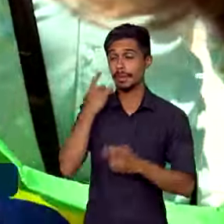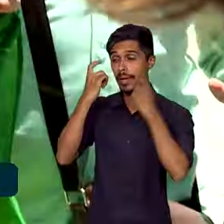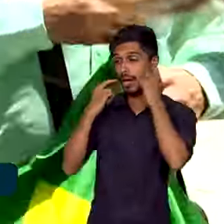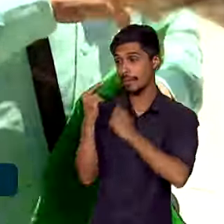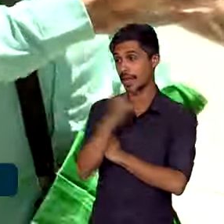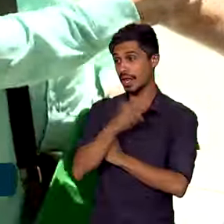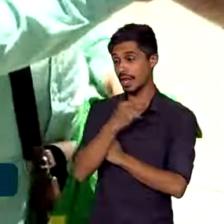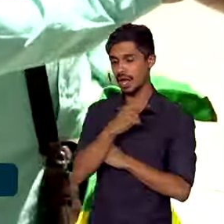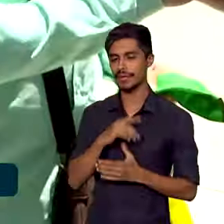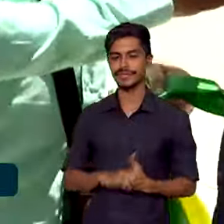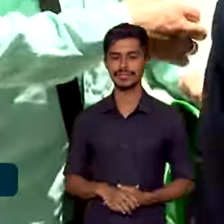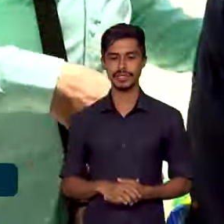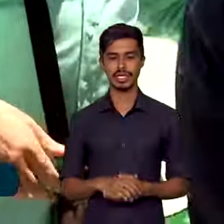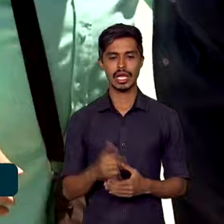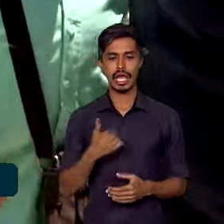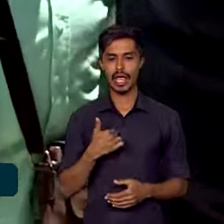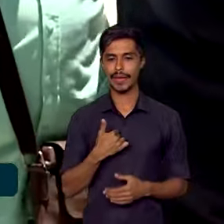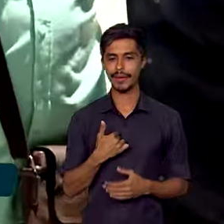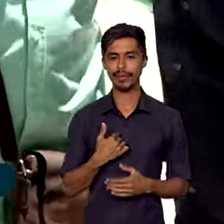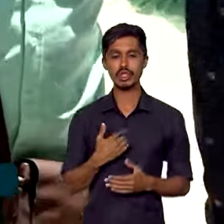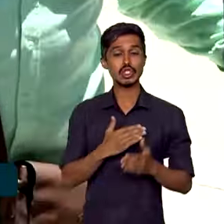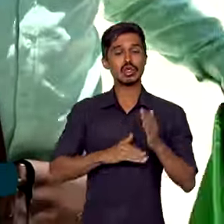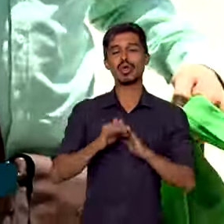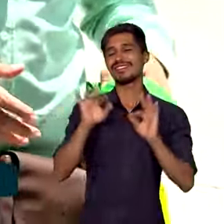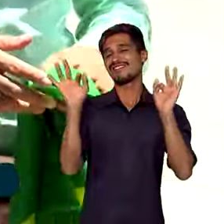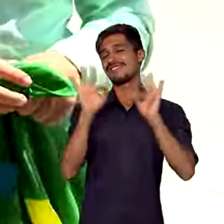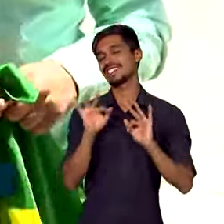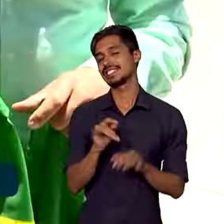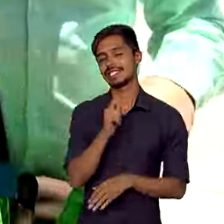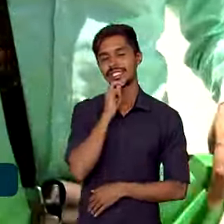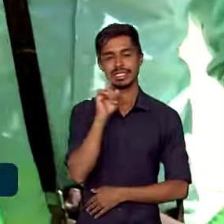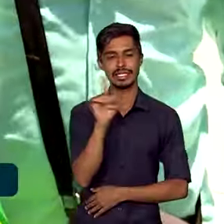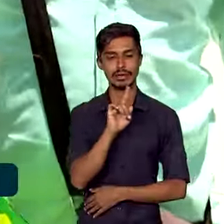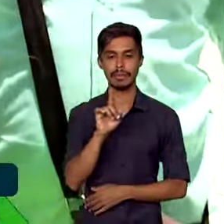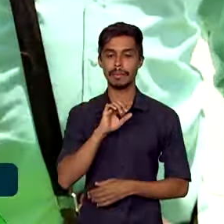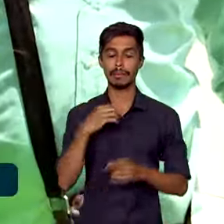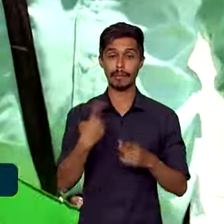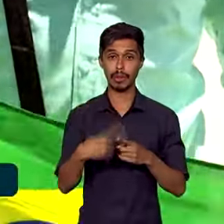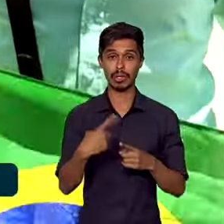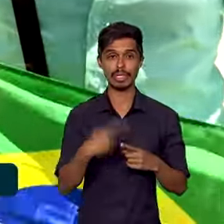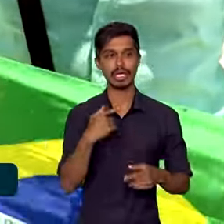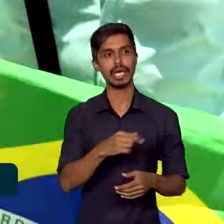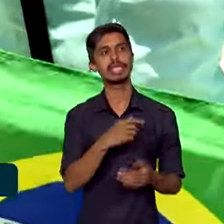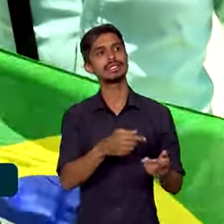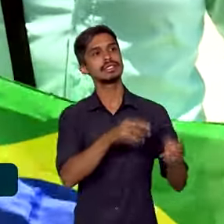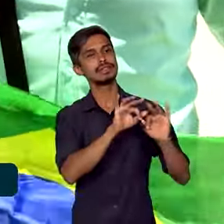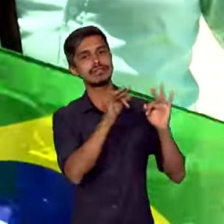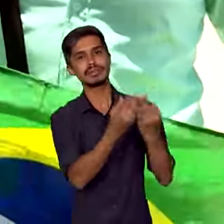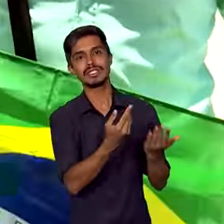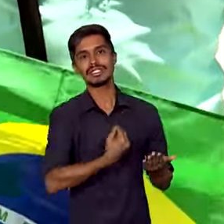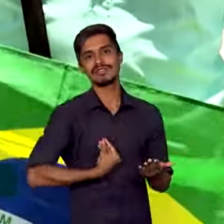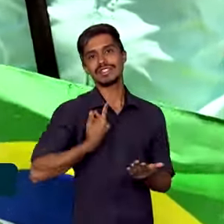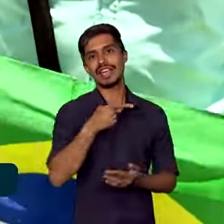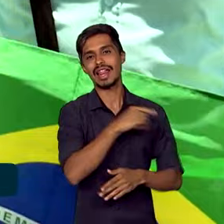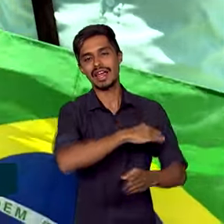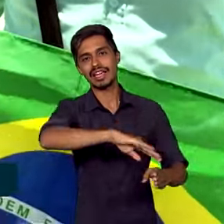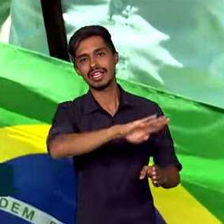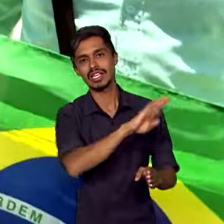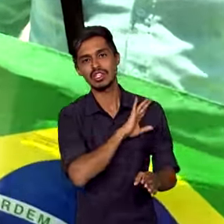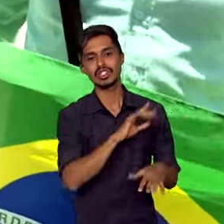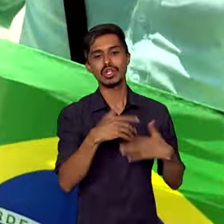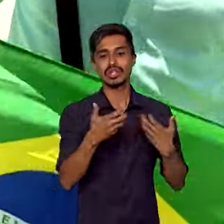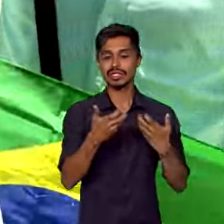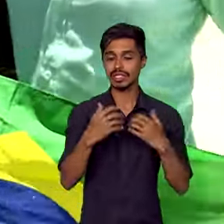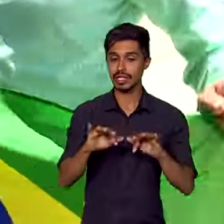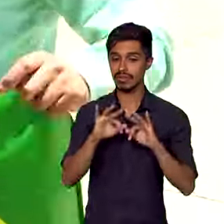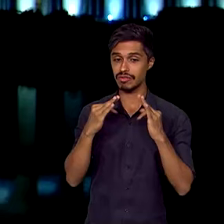vou conseguir ter a completa felicidade até que eles vieram até aqui. A gente compartilha a nossa felicidade